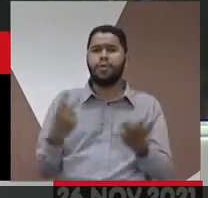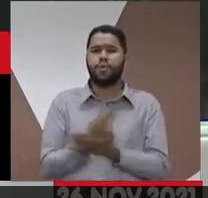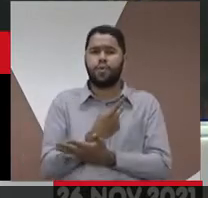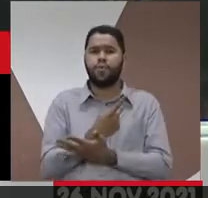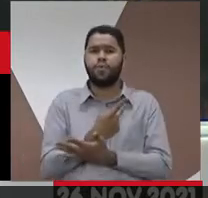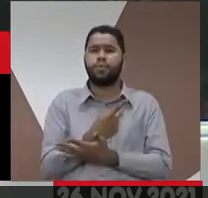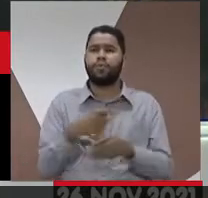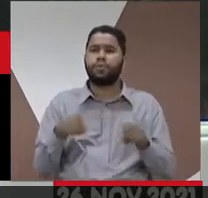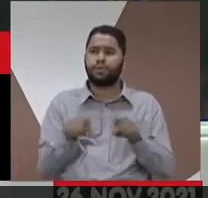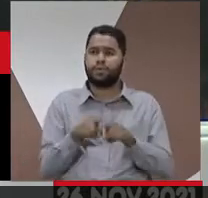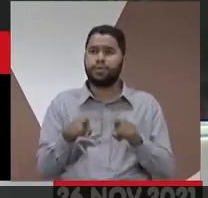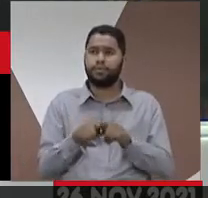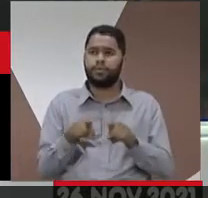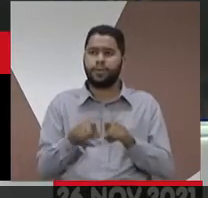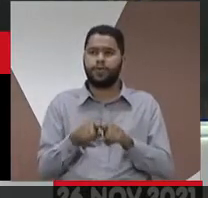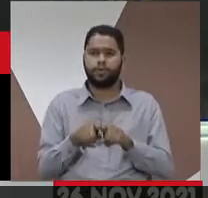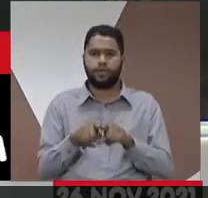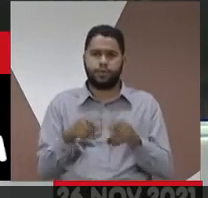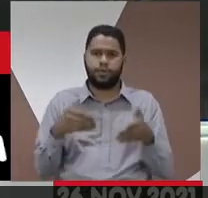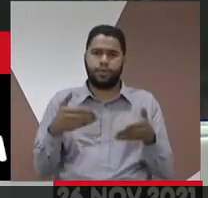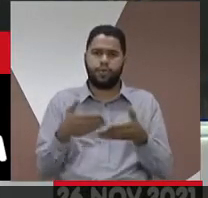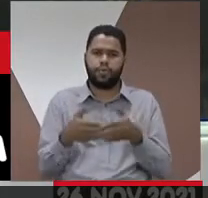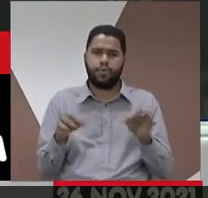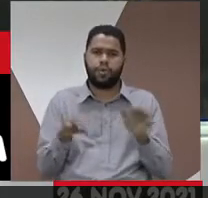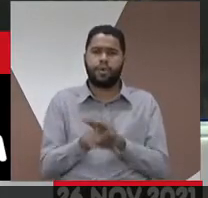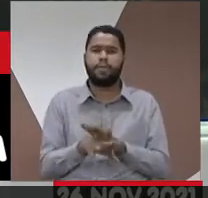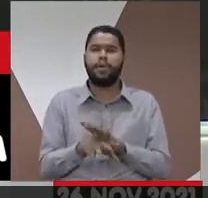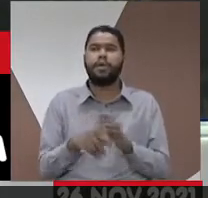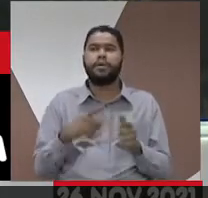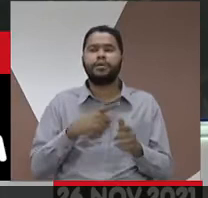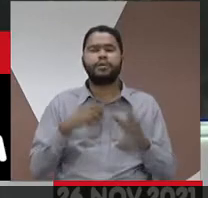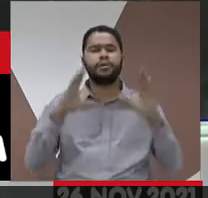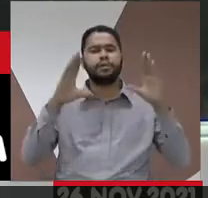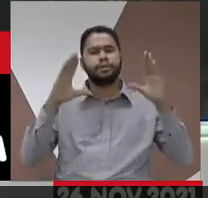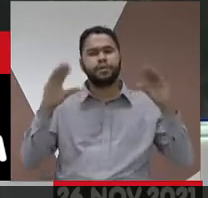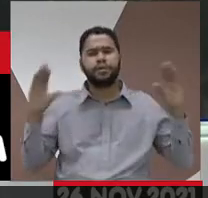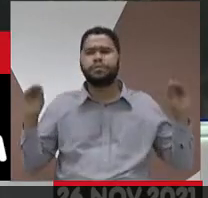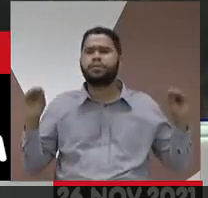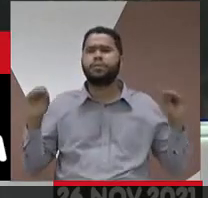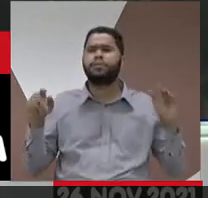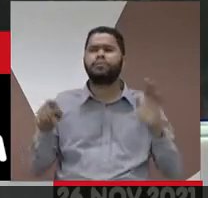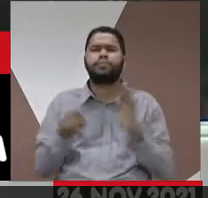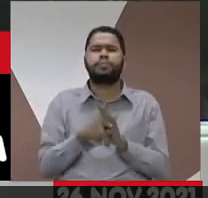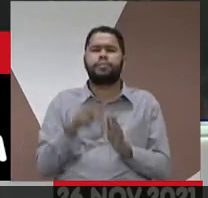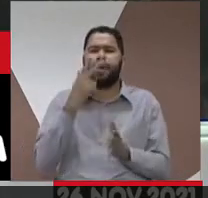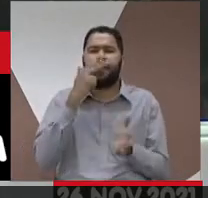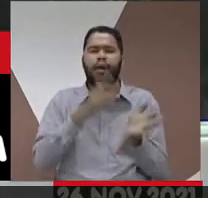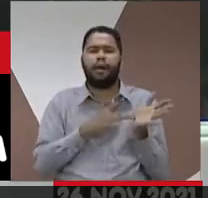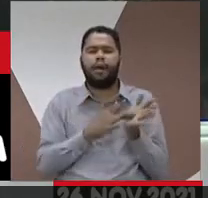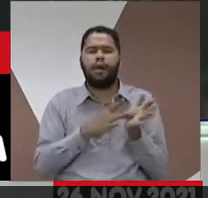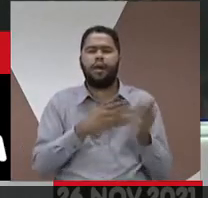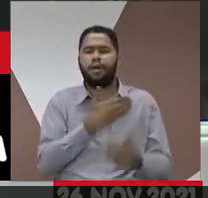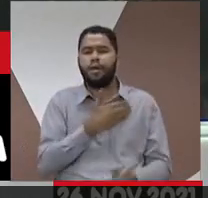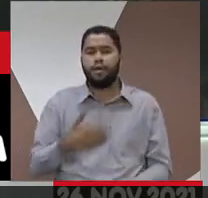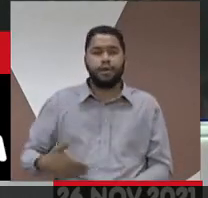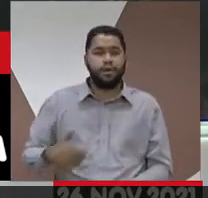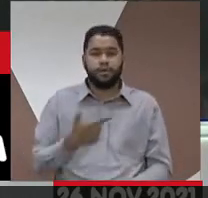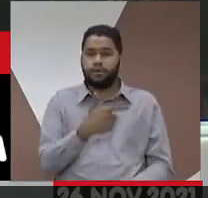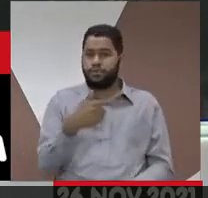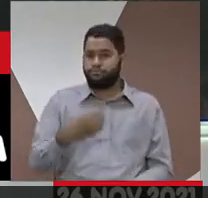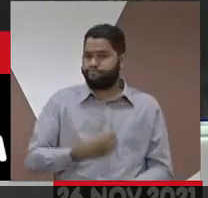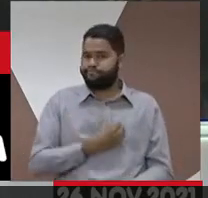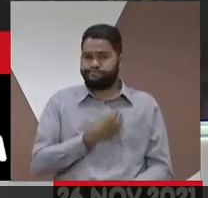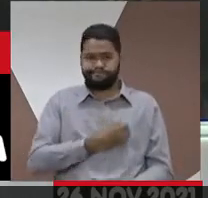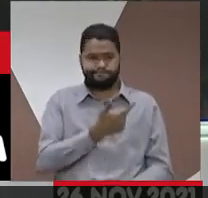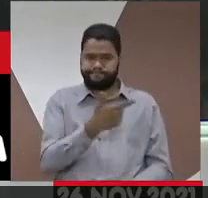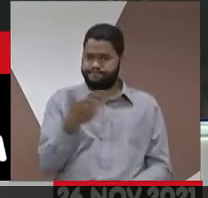a gente também, e vou caminhar para o encerramento, a gente tem muita tranquilidade de dizer que foram farsas públicas, porque não tiveram a participação,